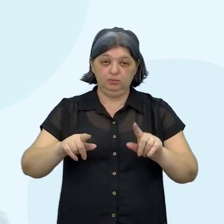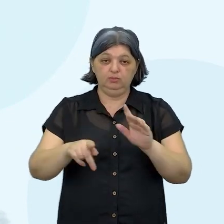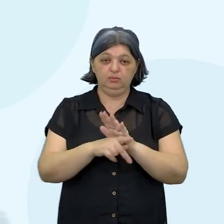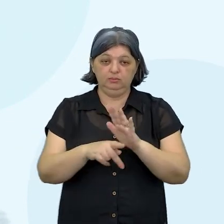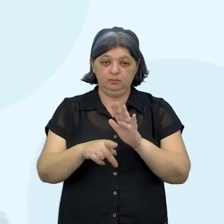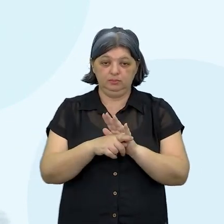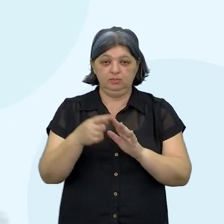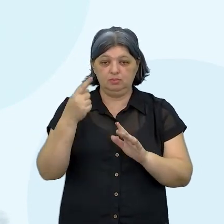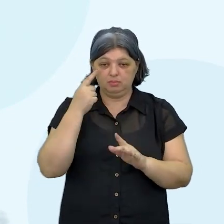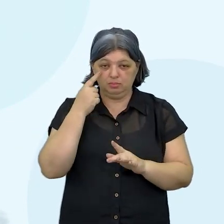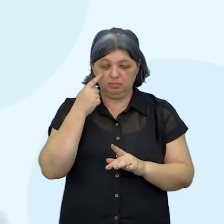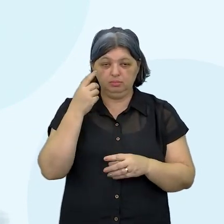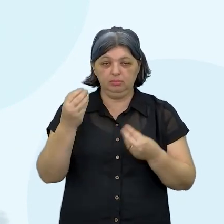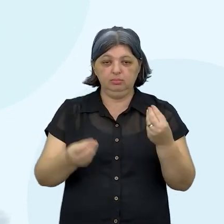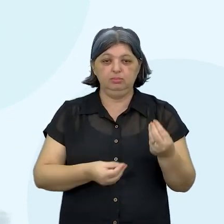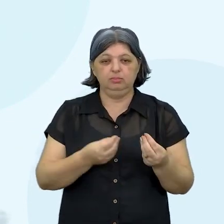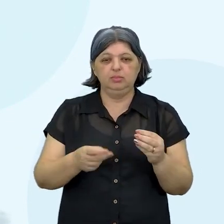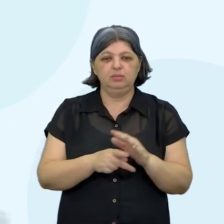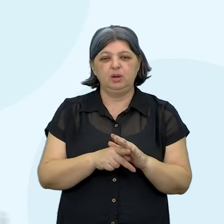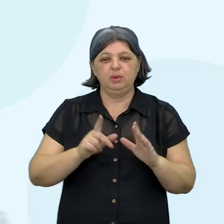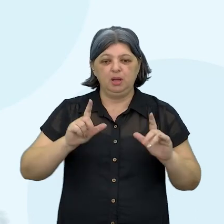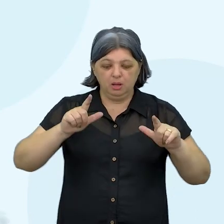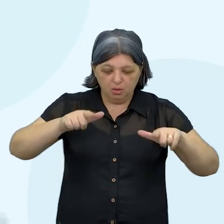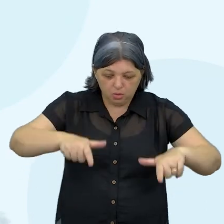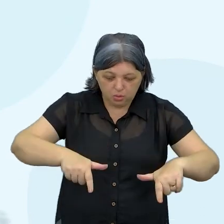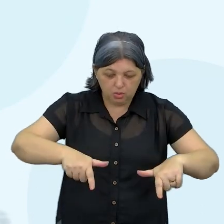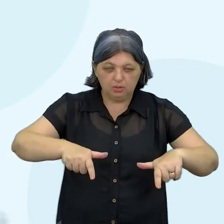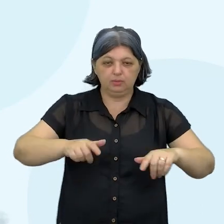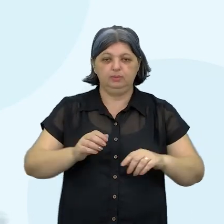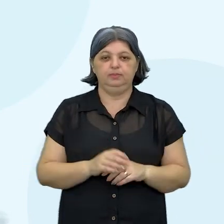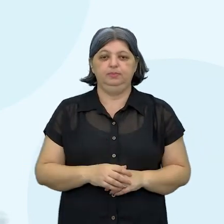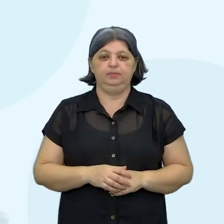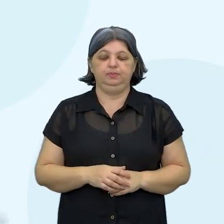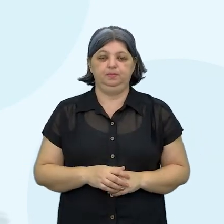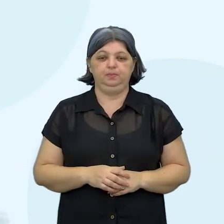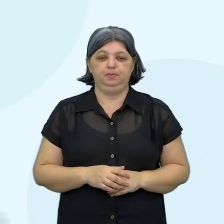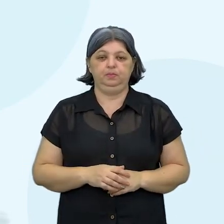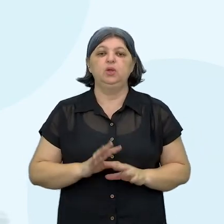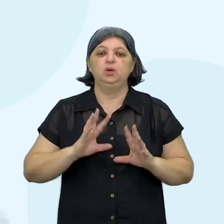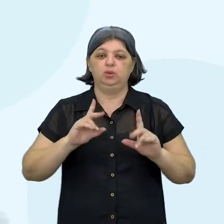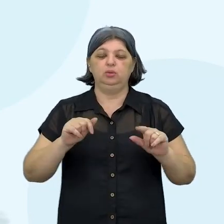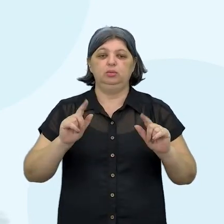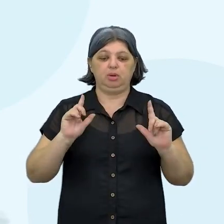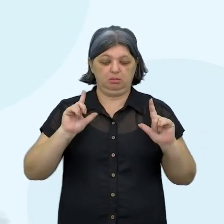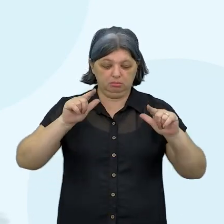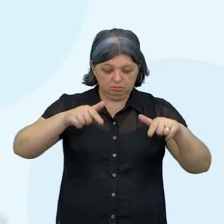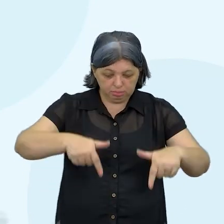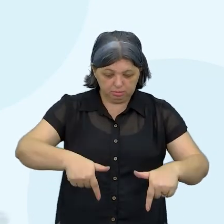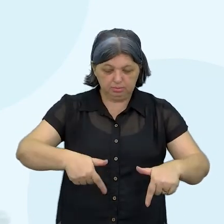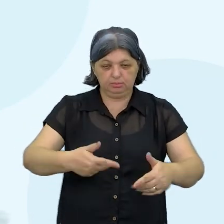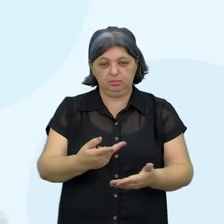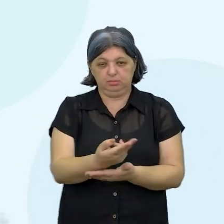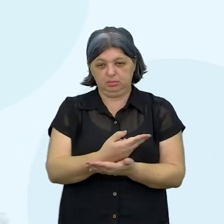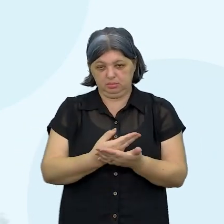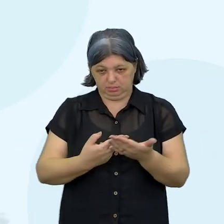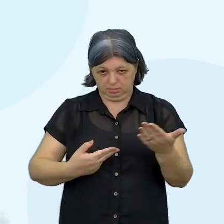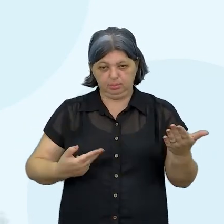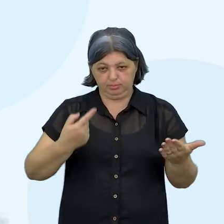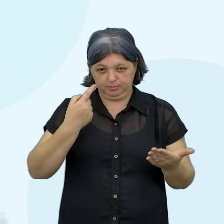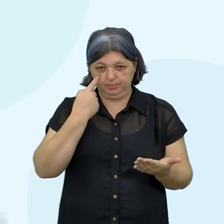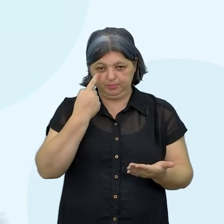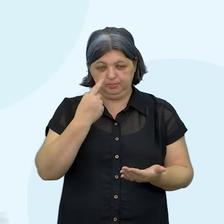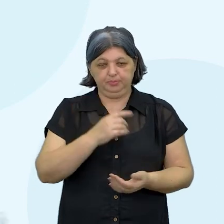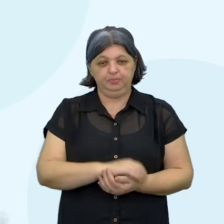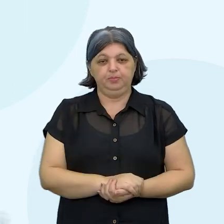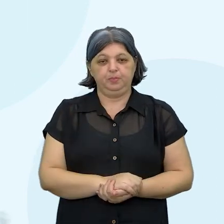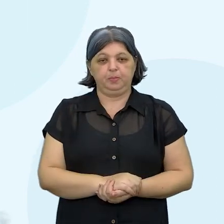cima minha planta baixa, tá? Então foi tudo, eu coloquei a planta baixa aqui embaixo, o professor Cláudio colocou a planta baixa